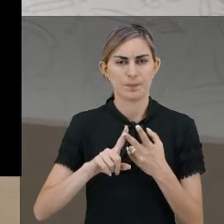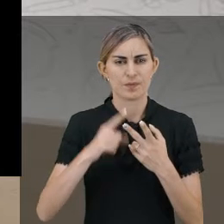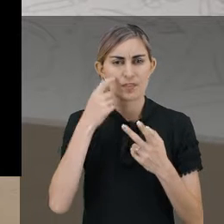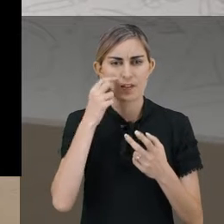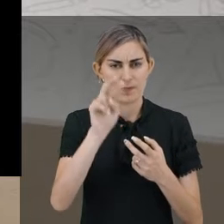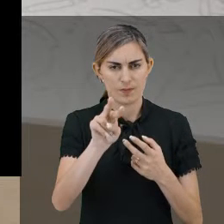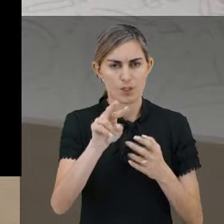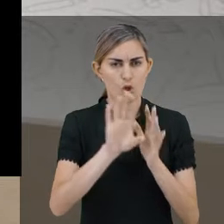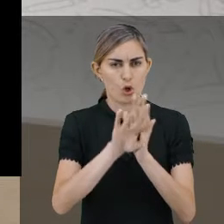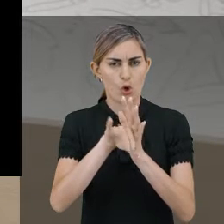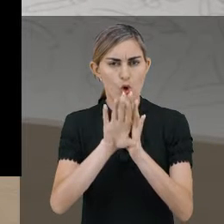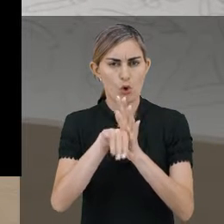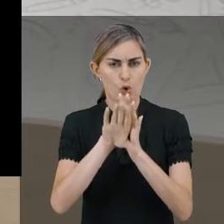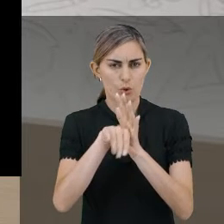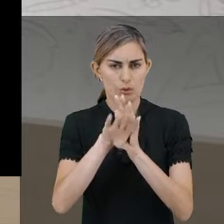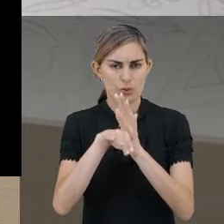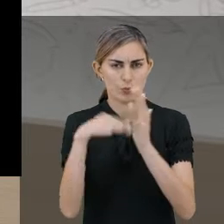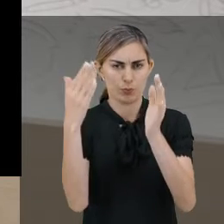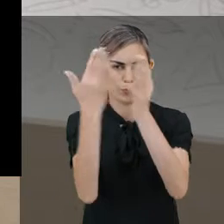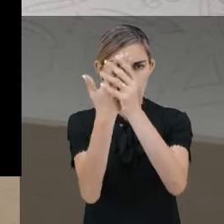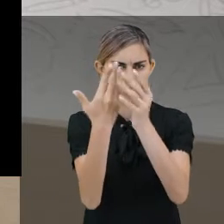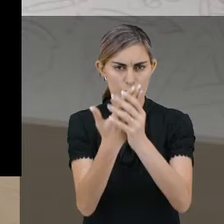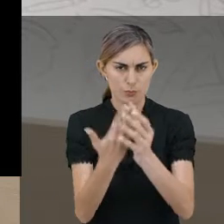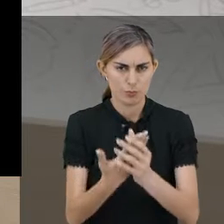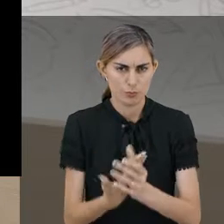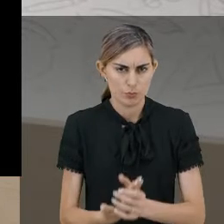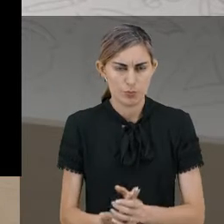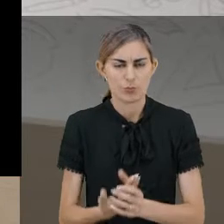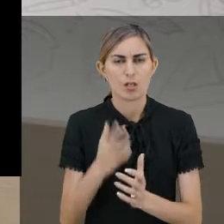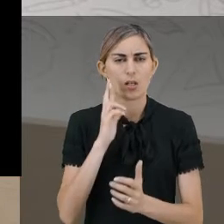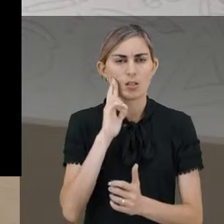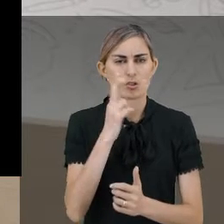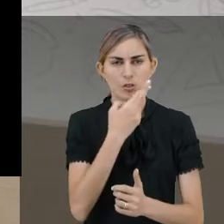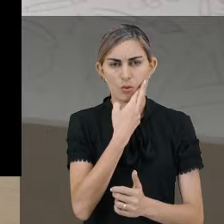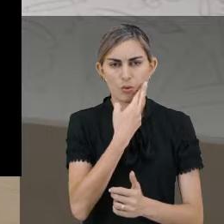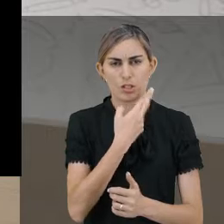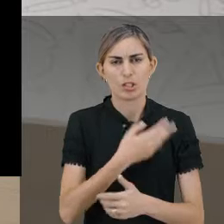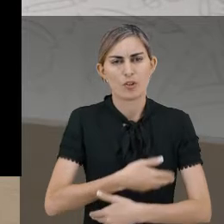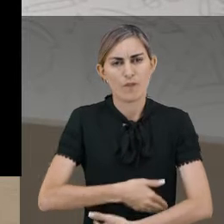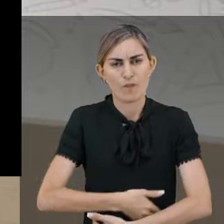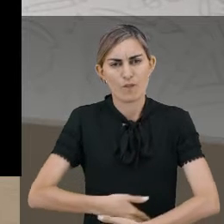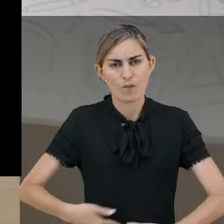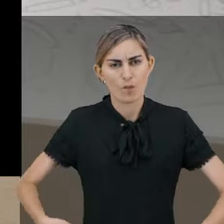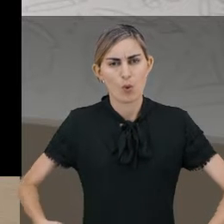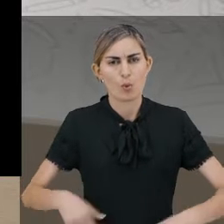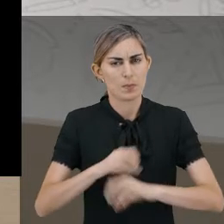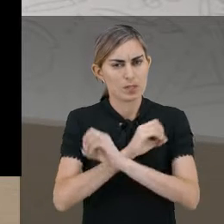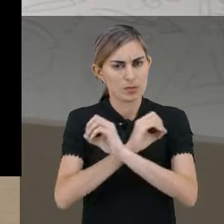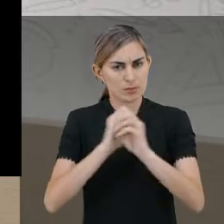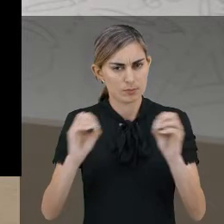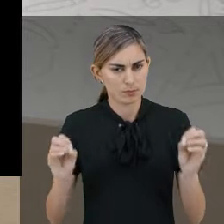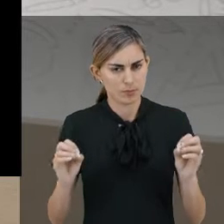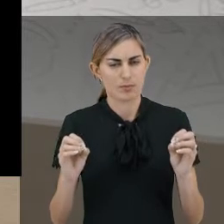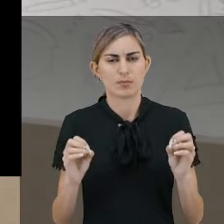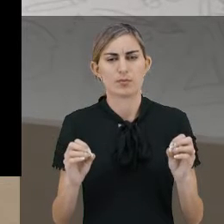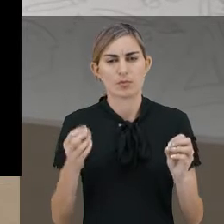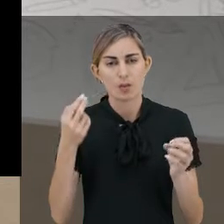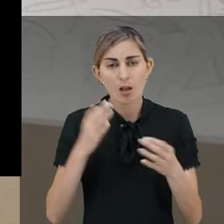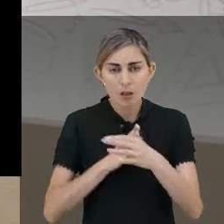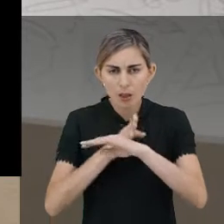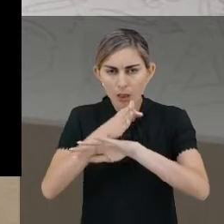da nossa aplicação. Essa pastinha onde se chama Restaurante Fome Zero. Se nós entrarmos, nós vamos